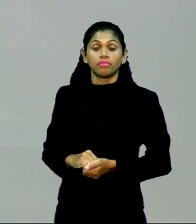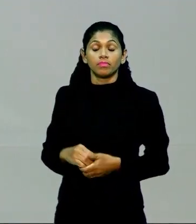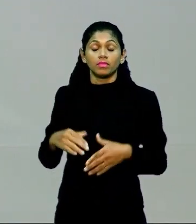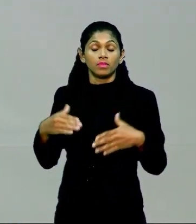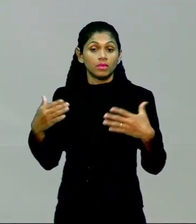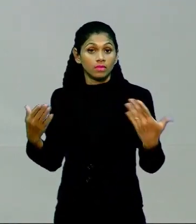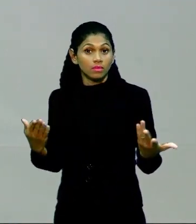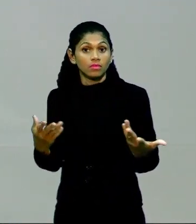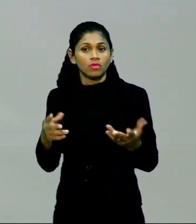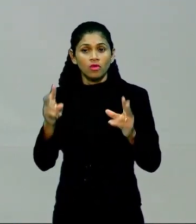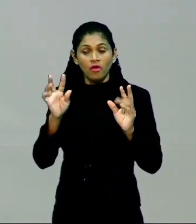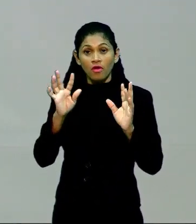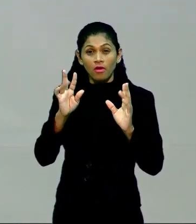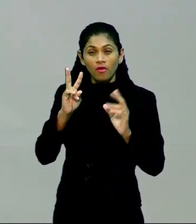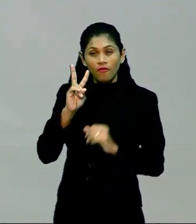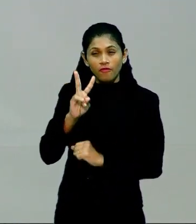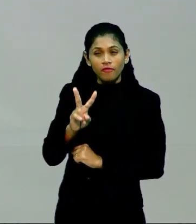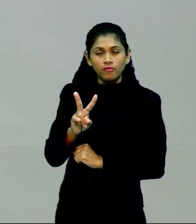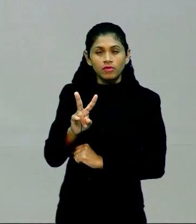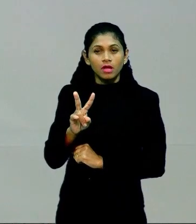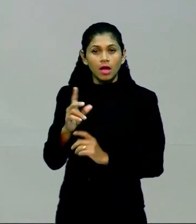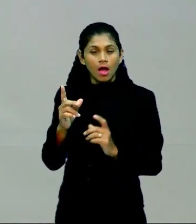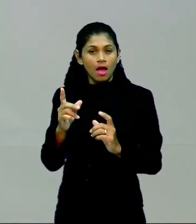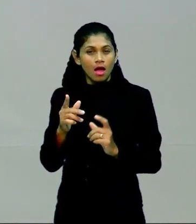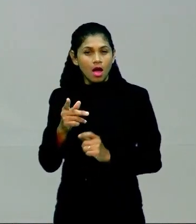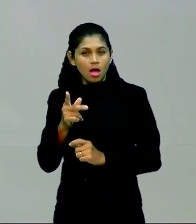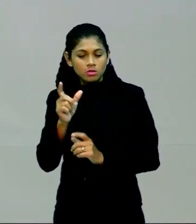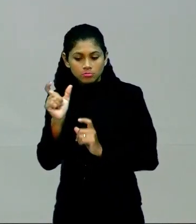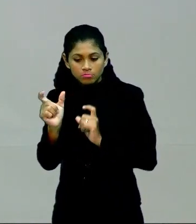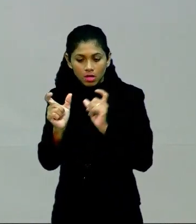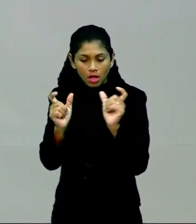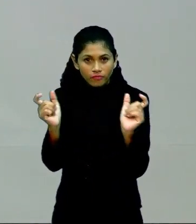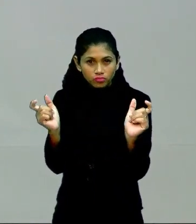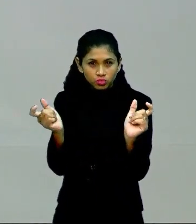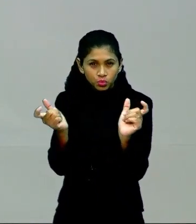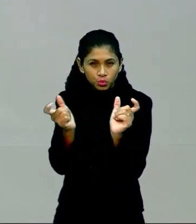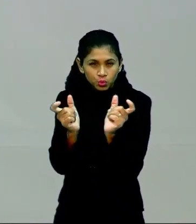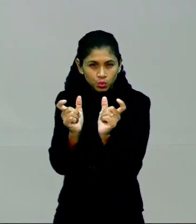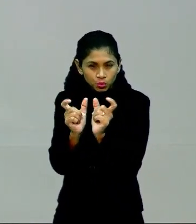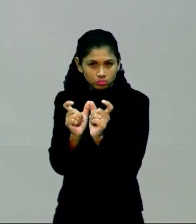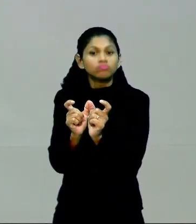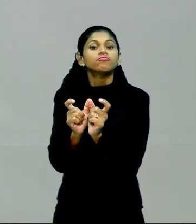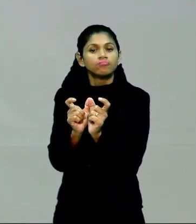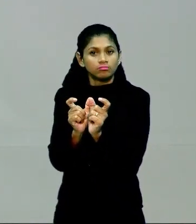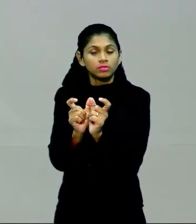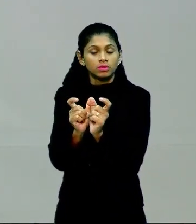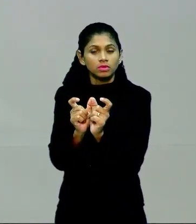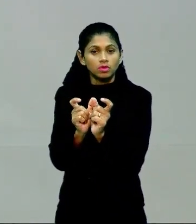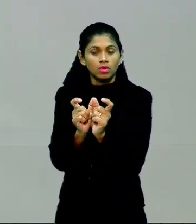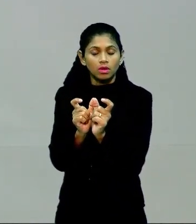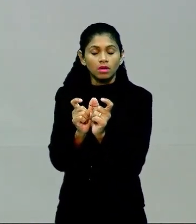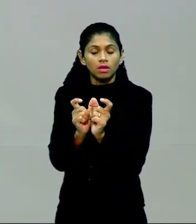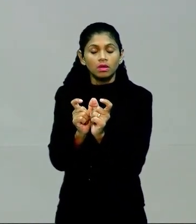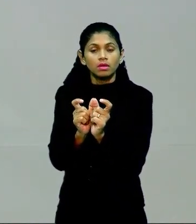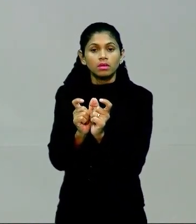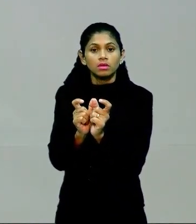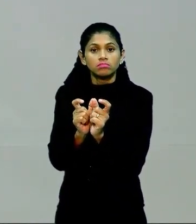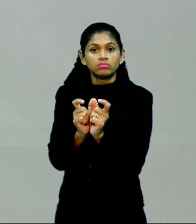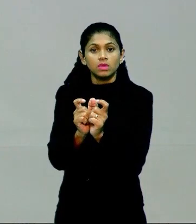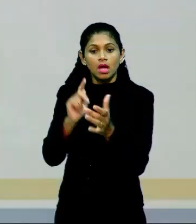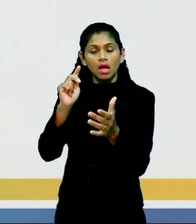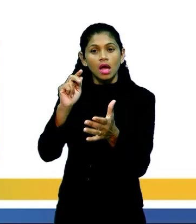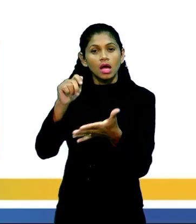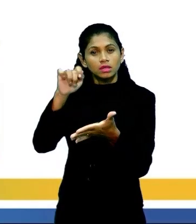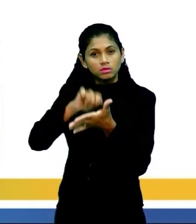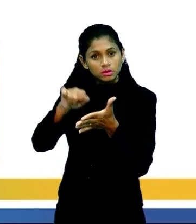sendo suprimidas, um pouquinho mais curtas, elas geralmente estão escritas aí na forma informal, ok? E ela